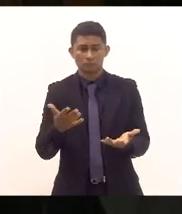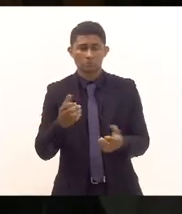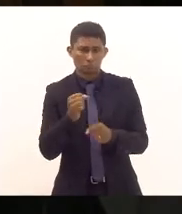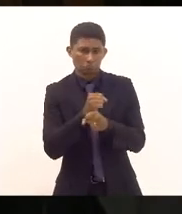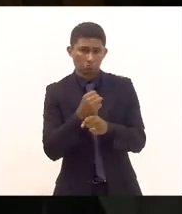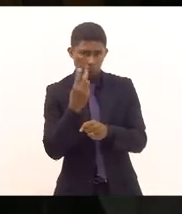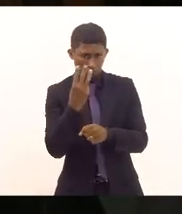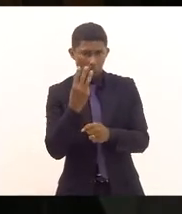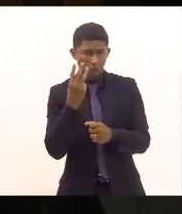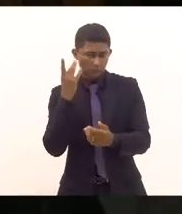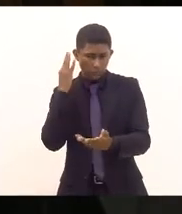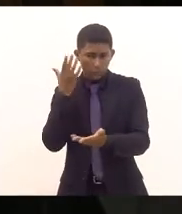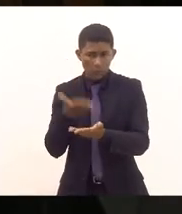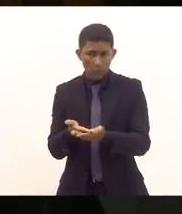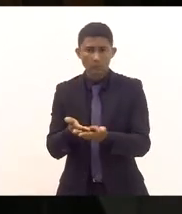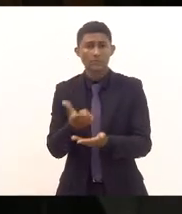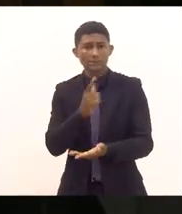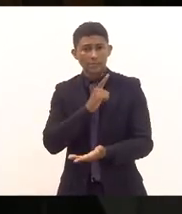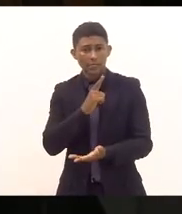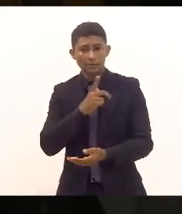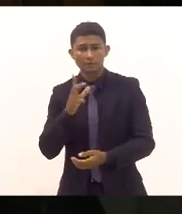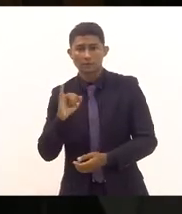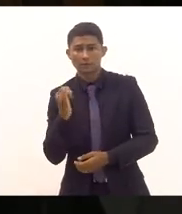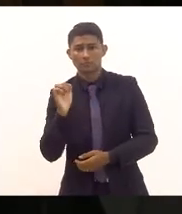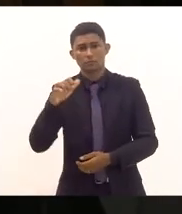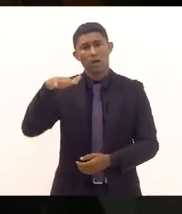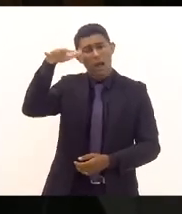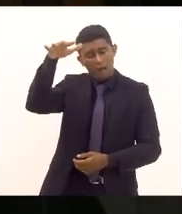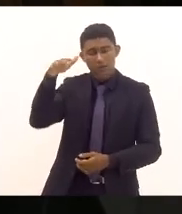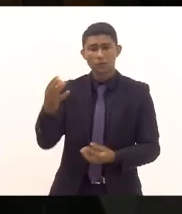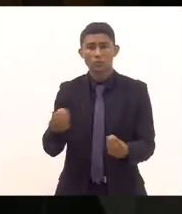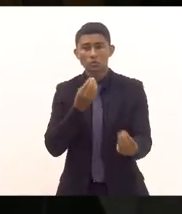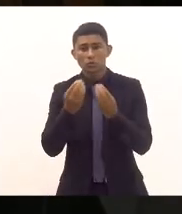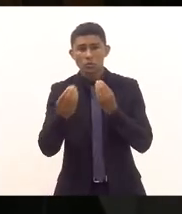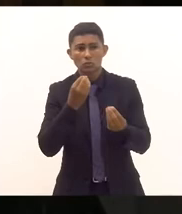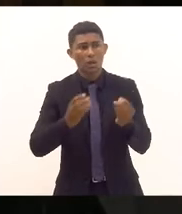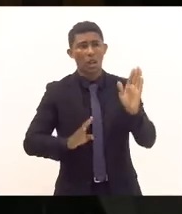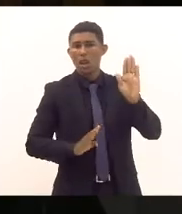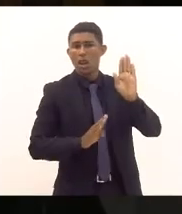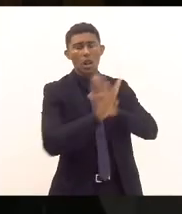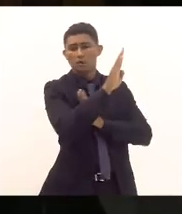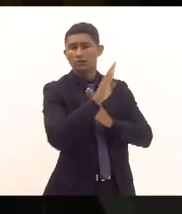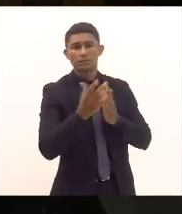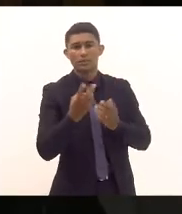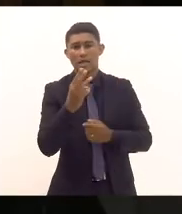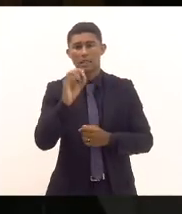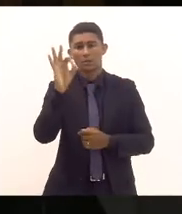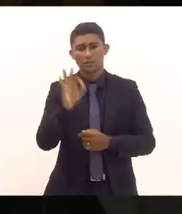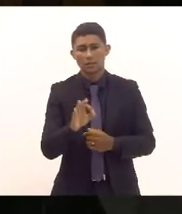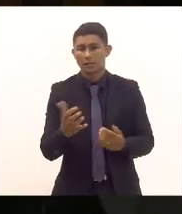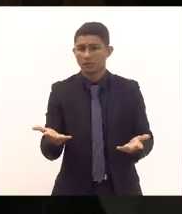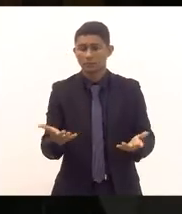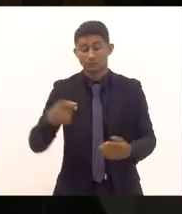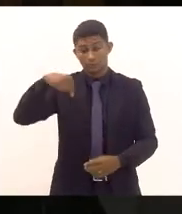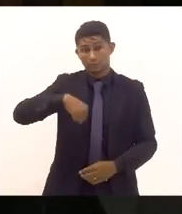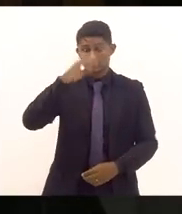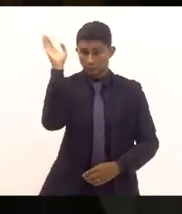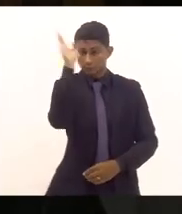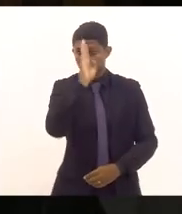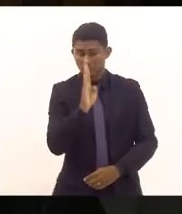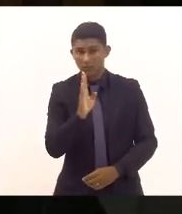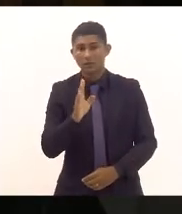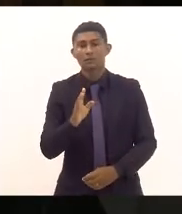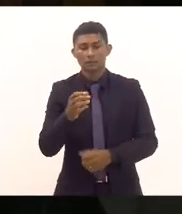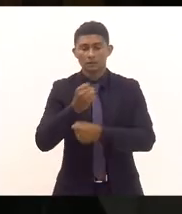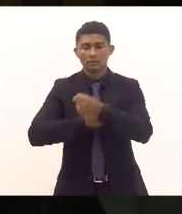gente teve no mercado internacional uma inflação no valor dos alimentos de quase trinta por cento aqui no Brasil essa inflação